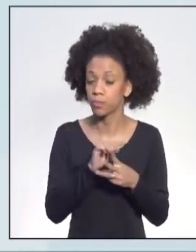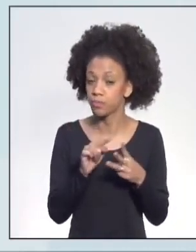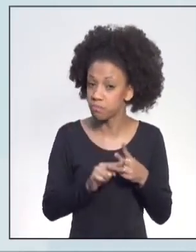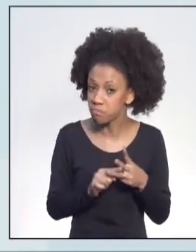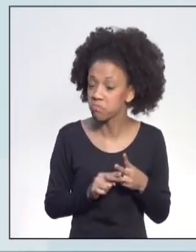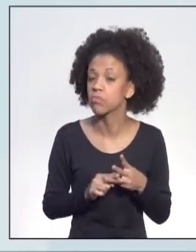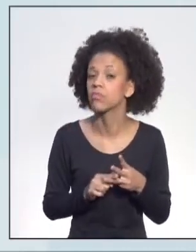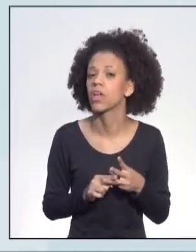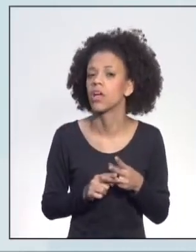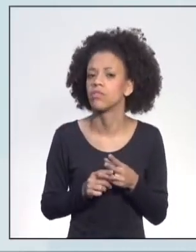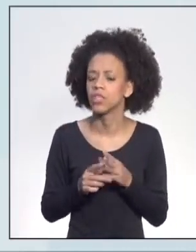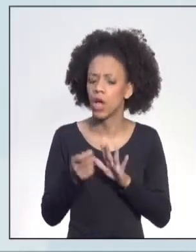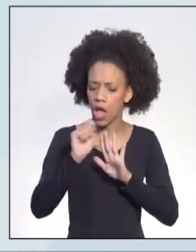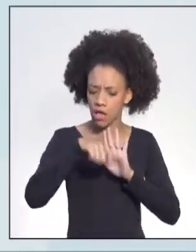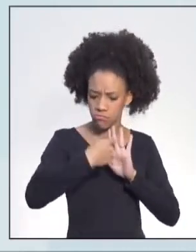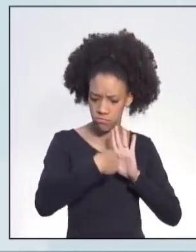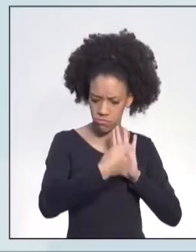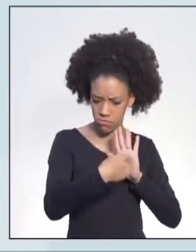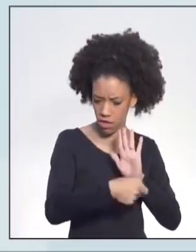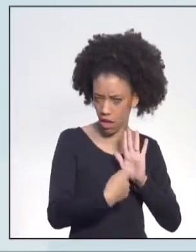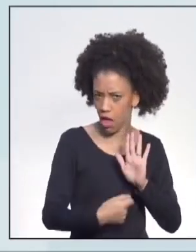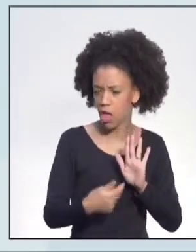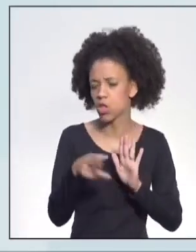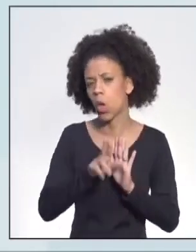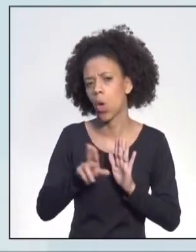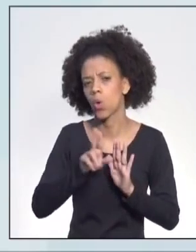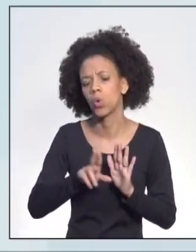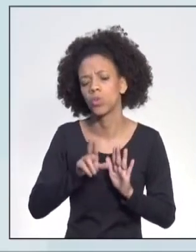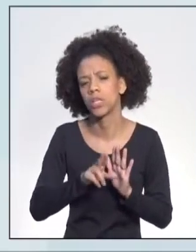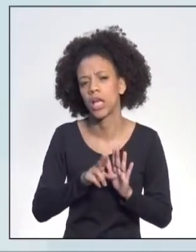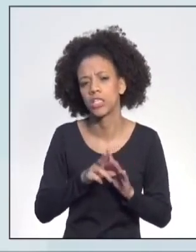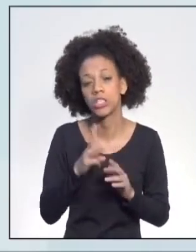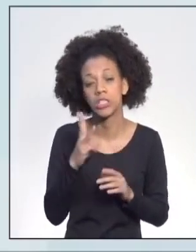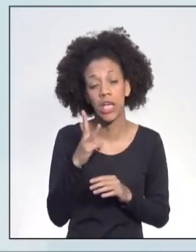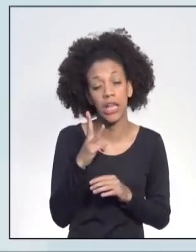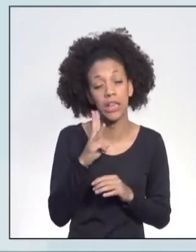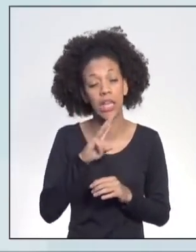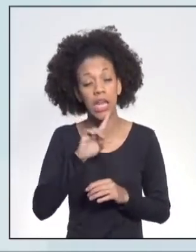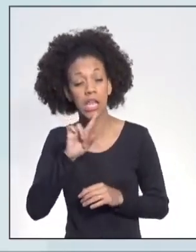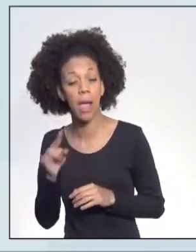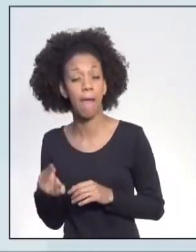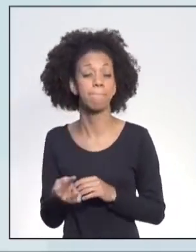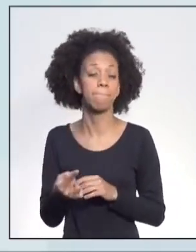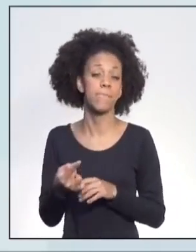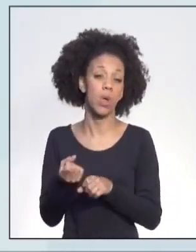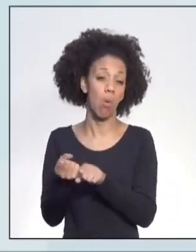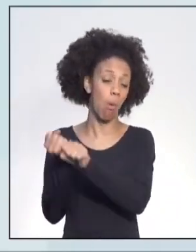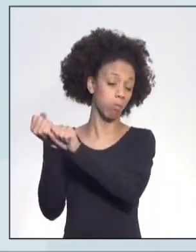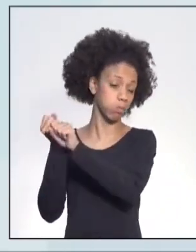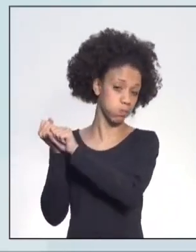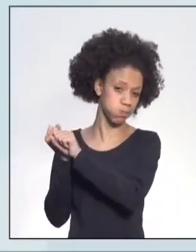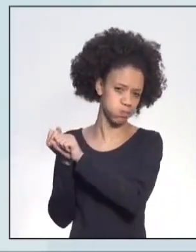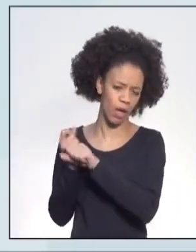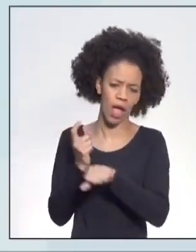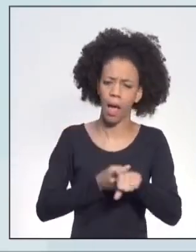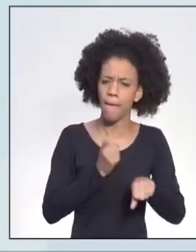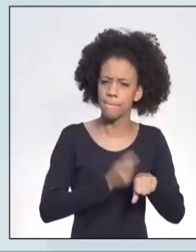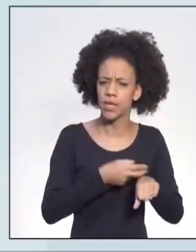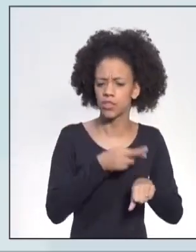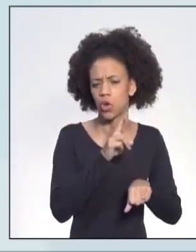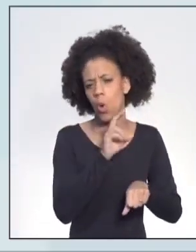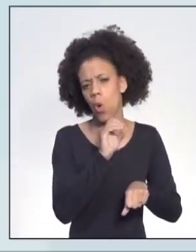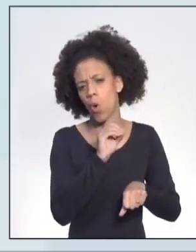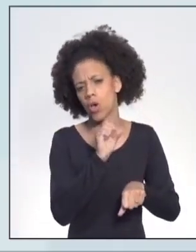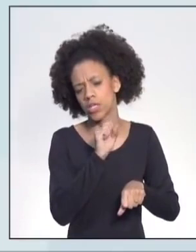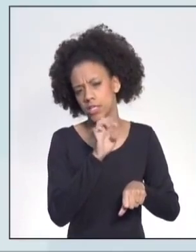dos antigos símbolos egípcios que foram usados por mais de 3.000 anos. A Pedra de Roseta ela foi encontrada em uma